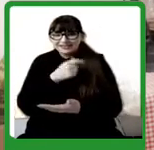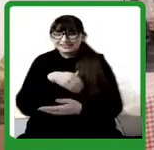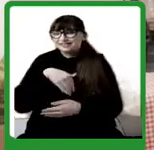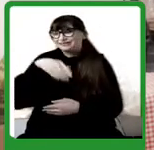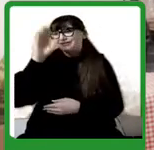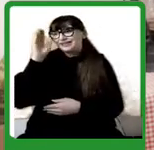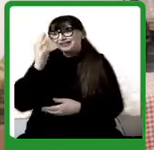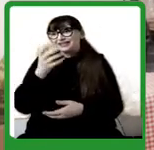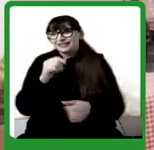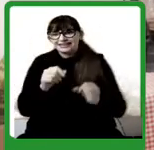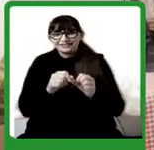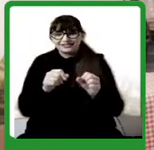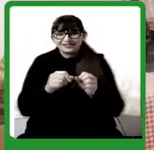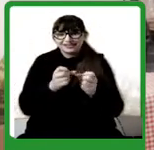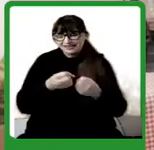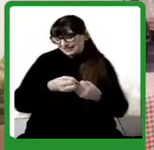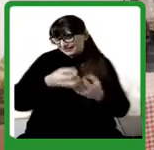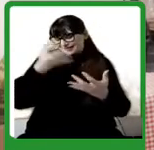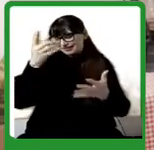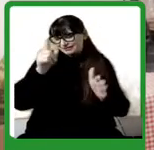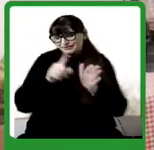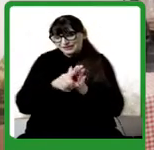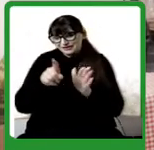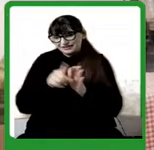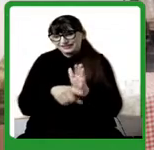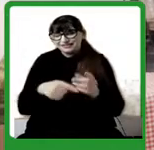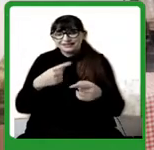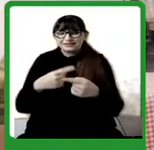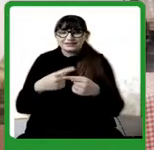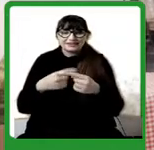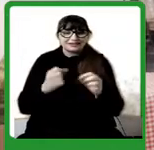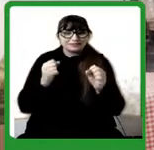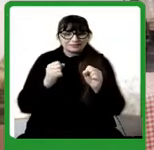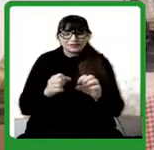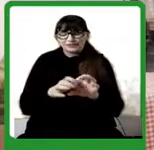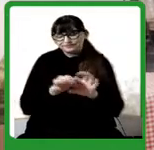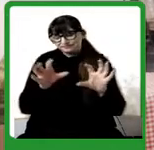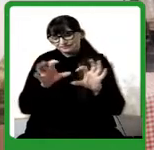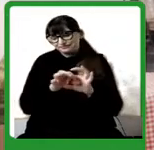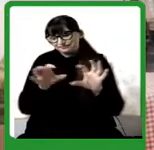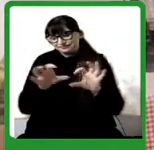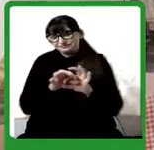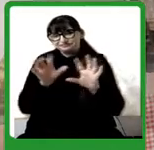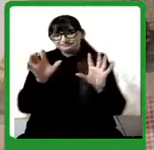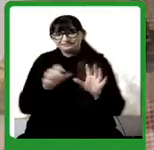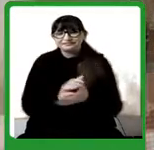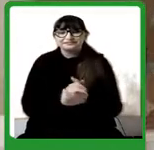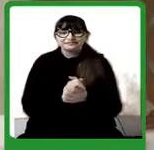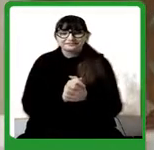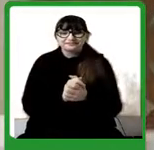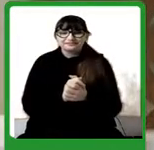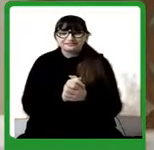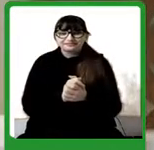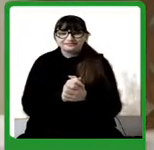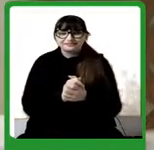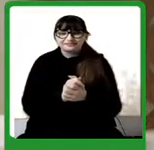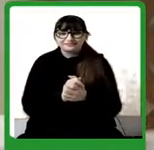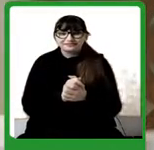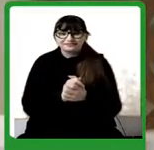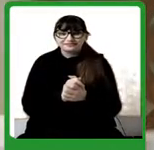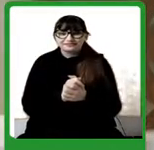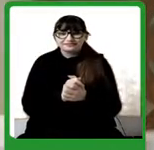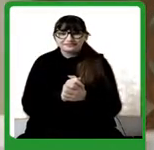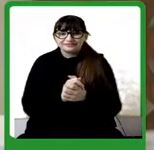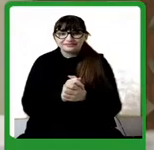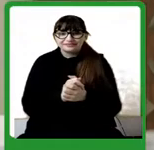fazer pergunta, vai no chat, porque pode fazer que o Badin responde. Vai ter Badin responde hoje, nem existe esse quadro, vamos criar